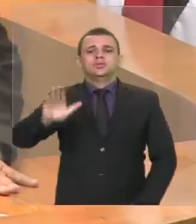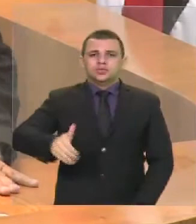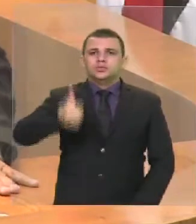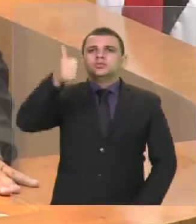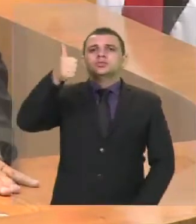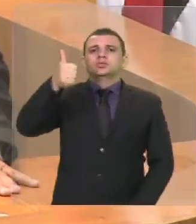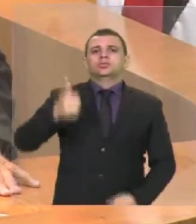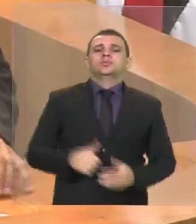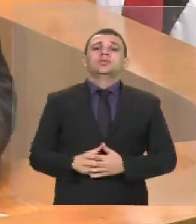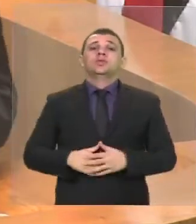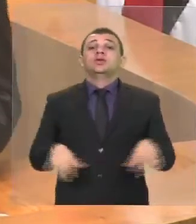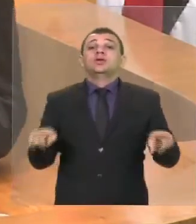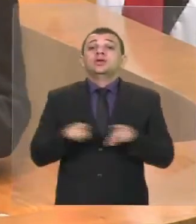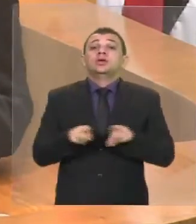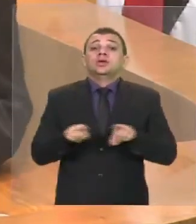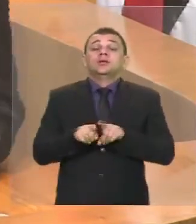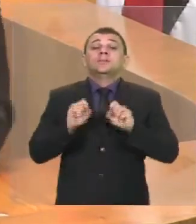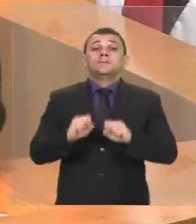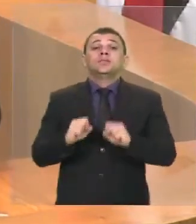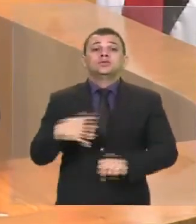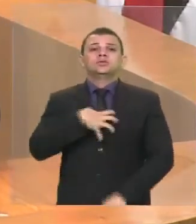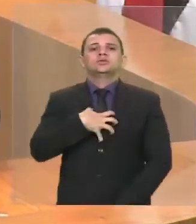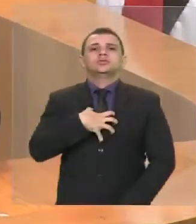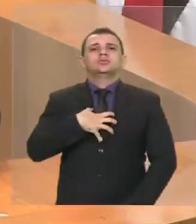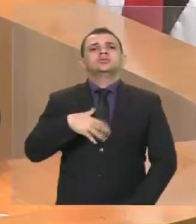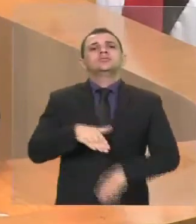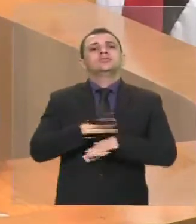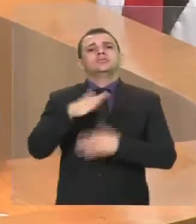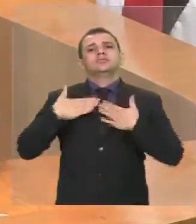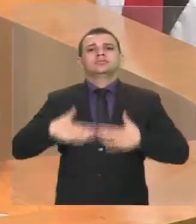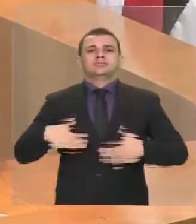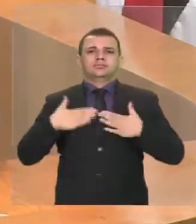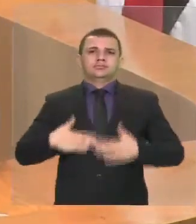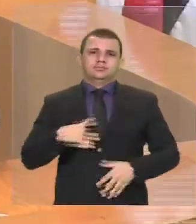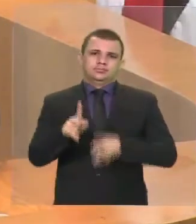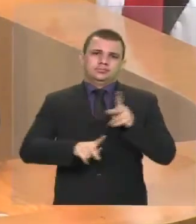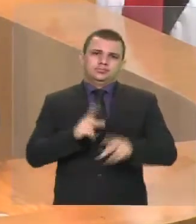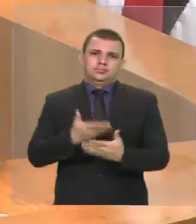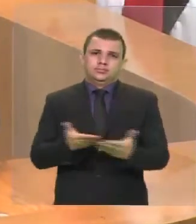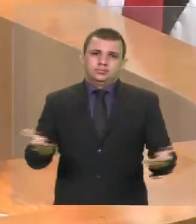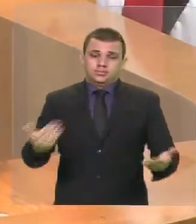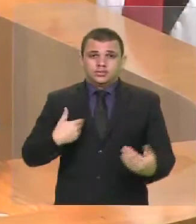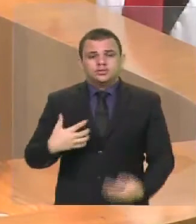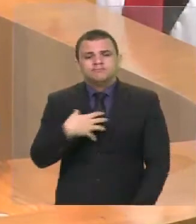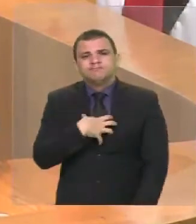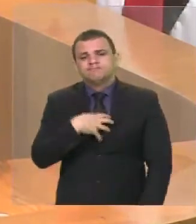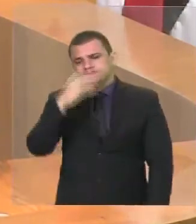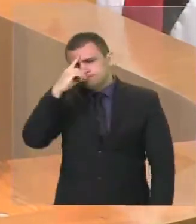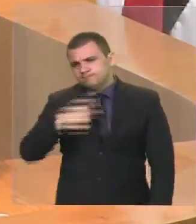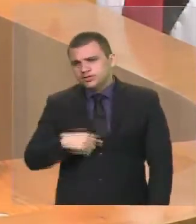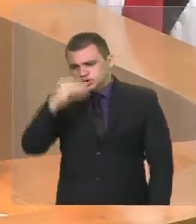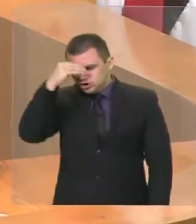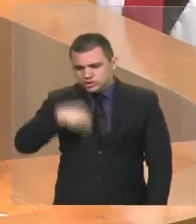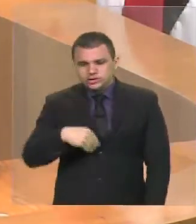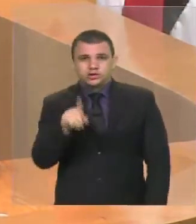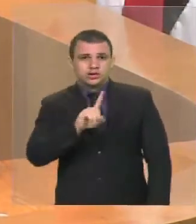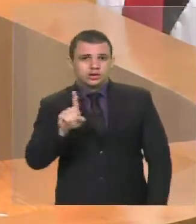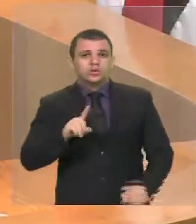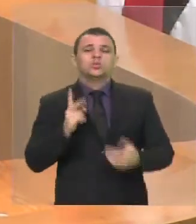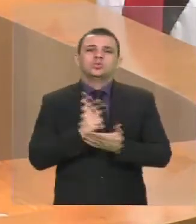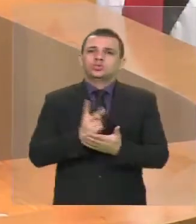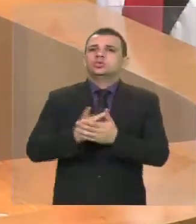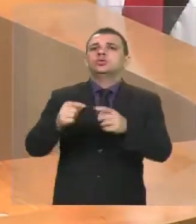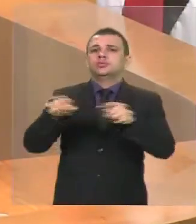que proporcione um melhor bem-estar para seu povo. Não desanimarei, continuarei com meu gabinete